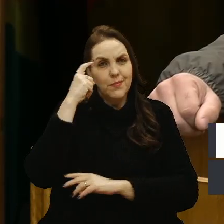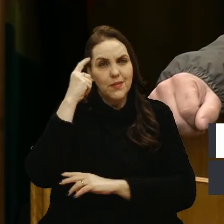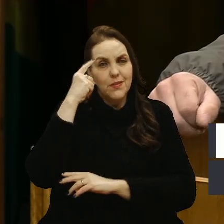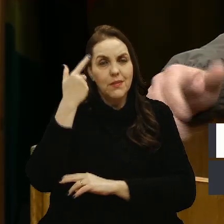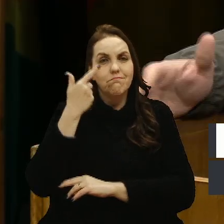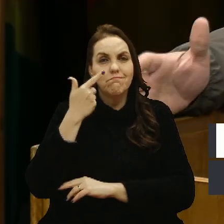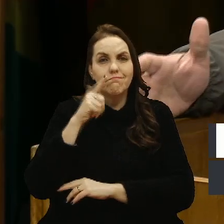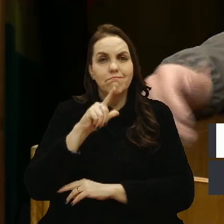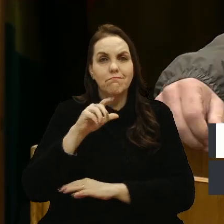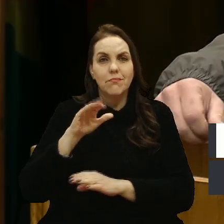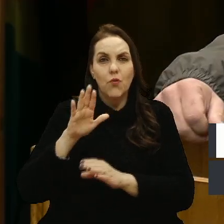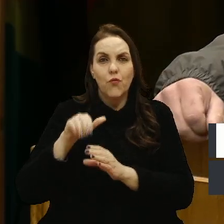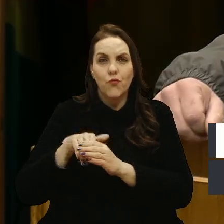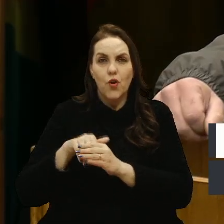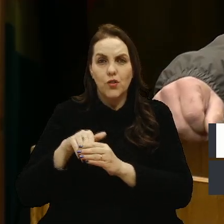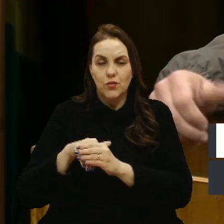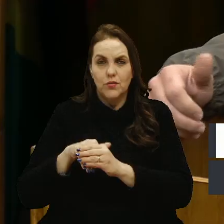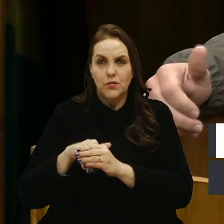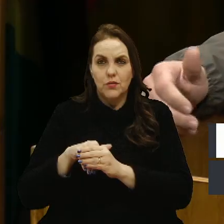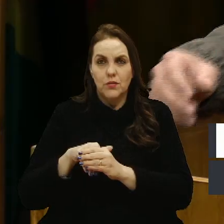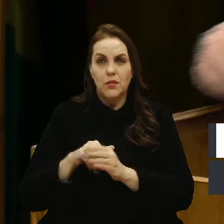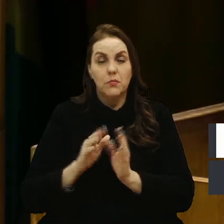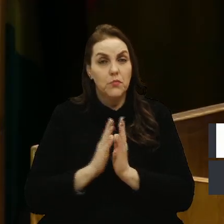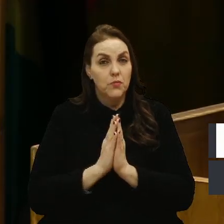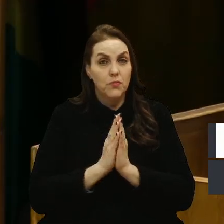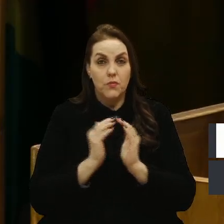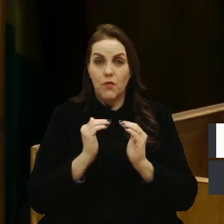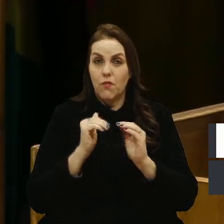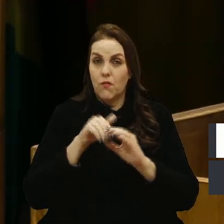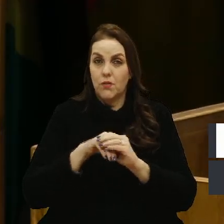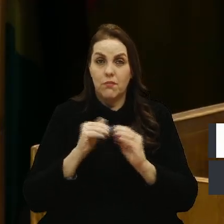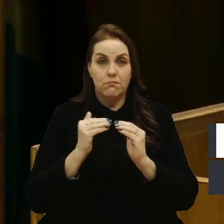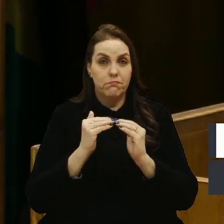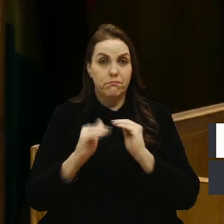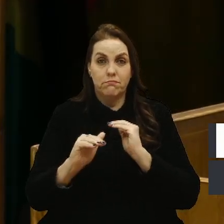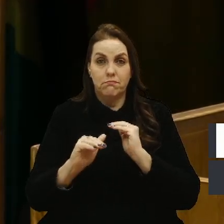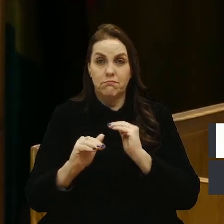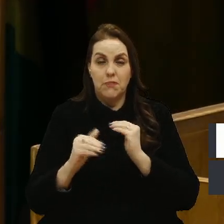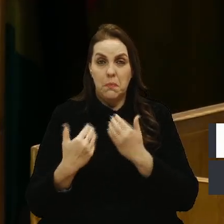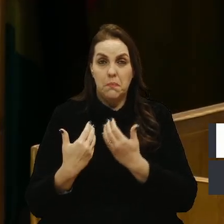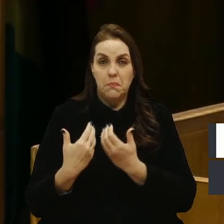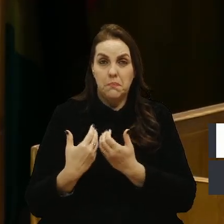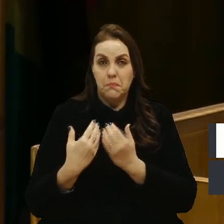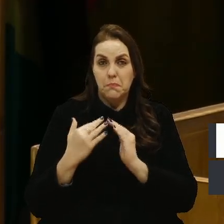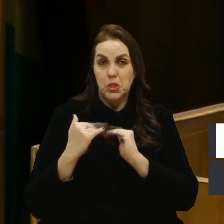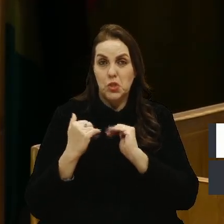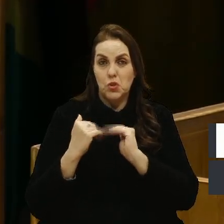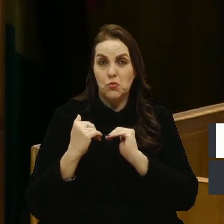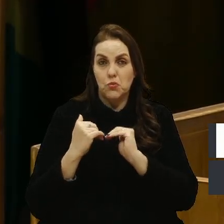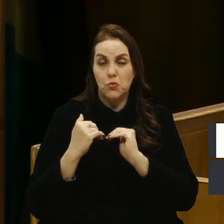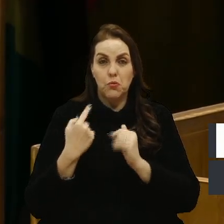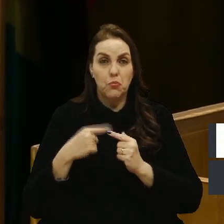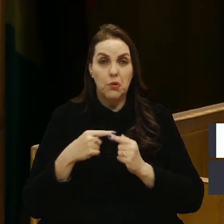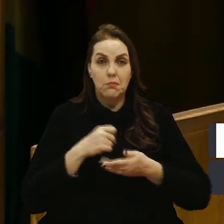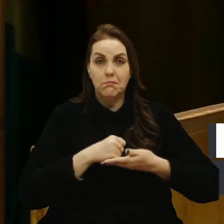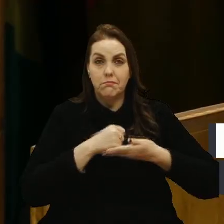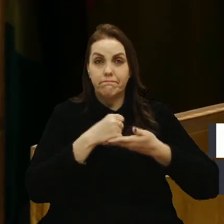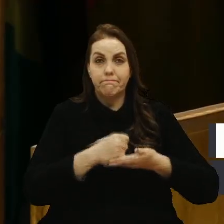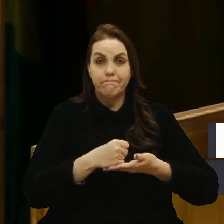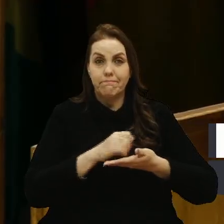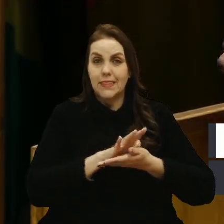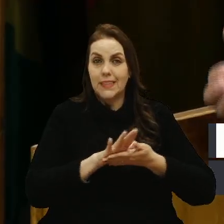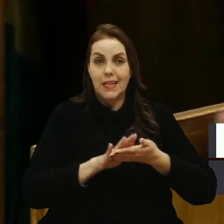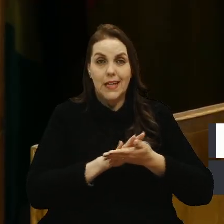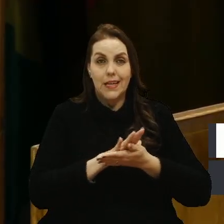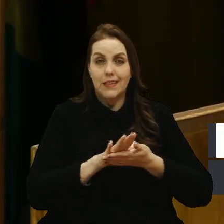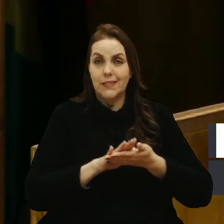votos e nós votemos contrário a esse pedido, porque ele não está sustentado em nada. Não